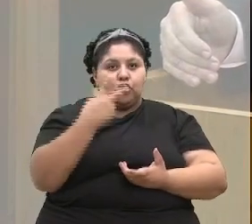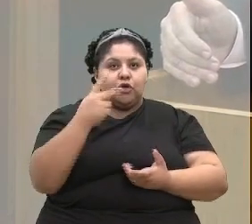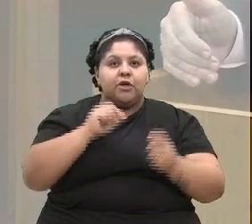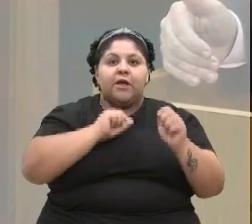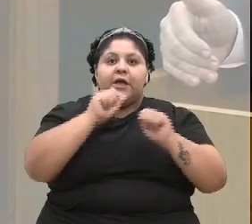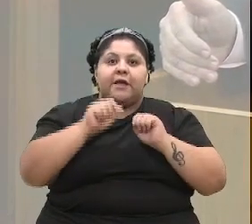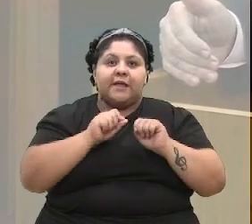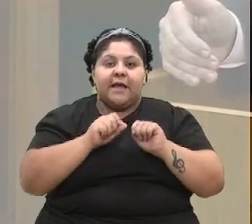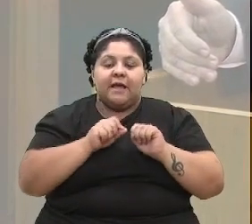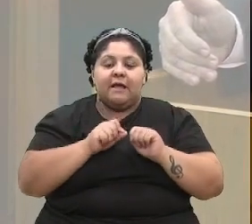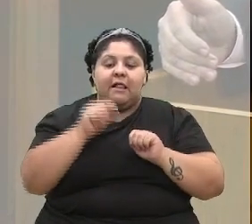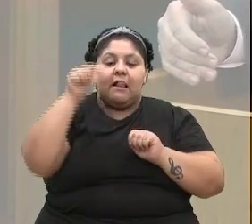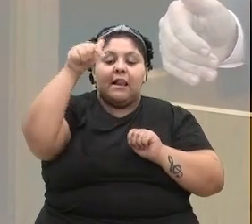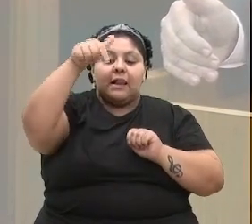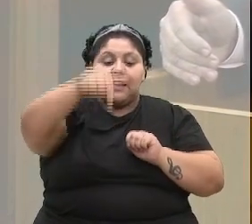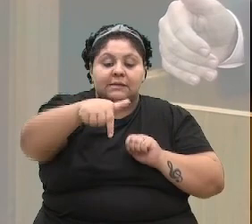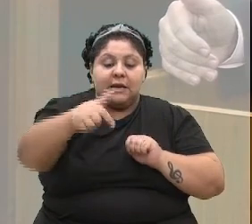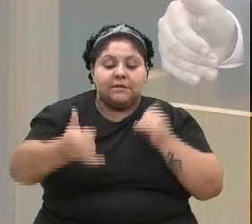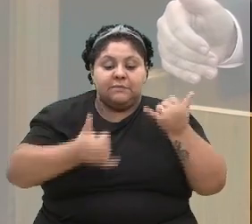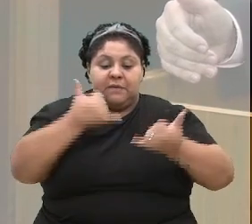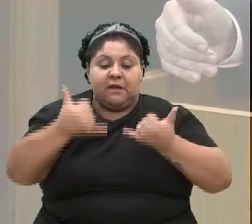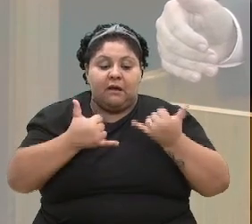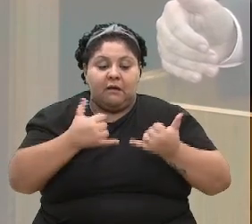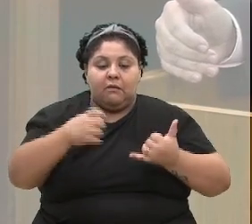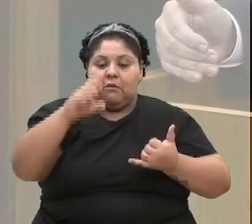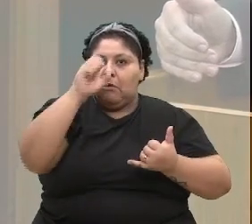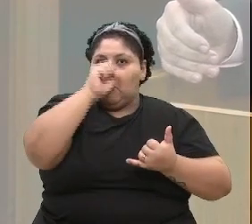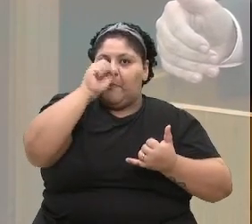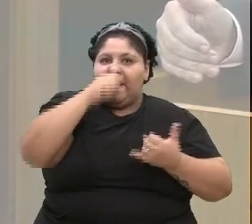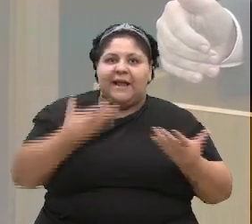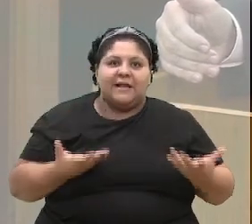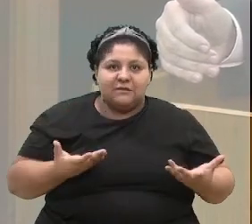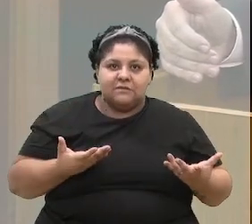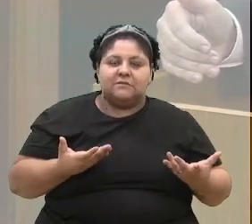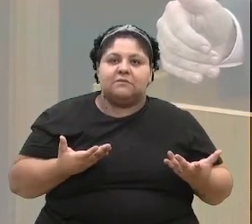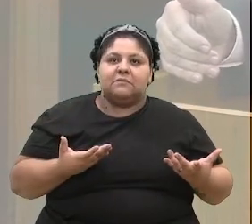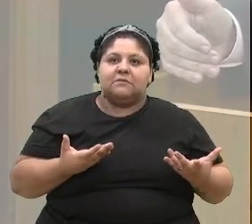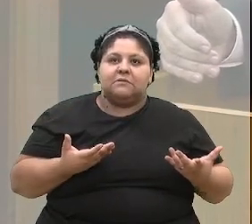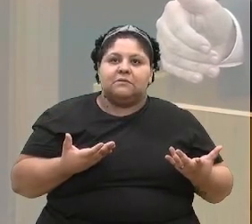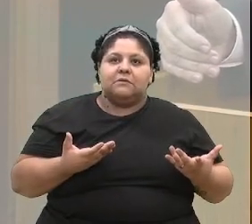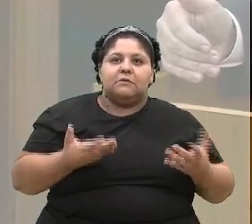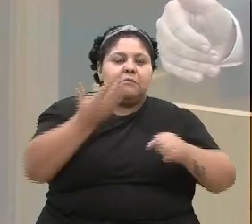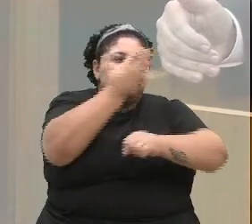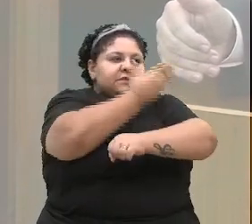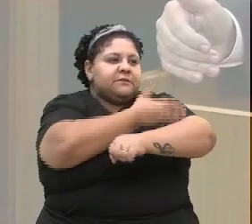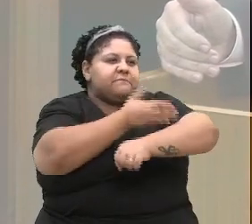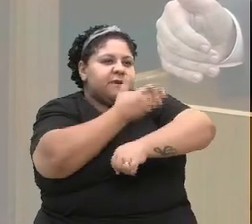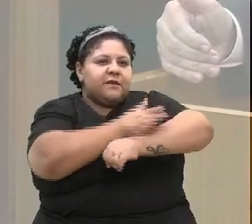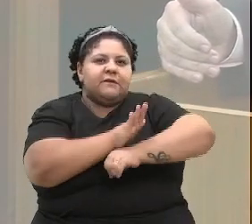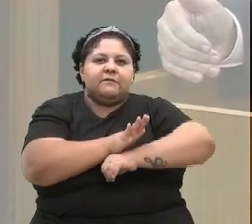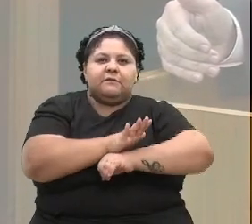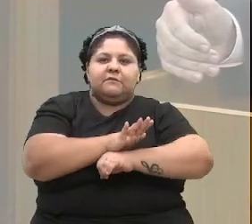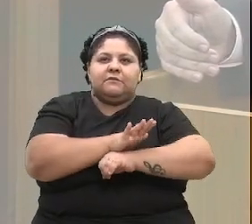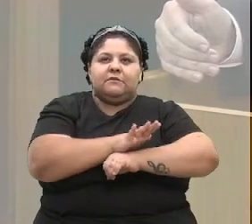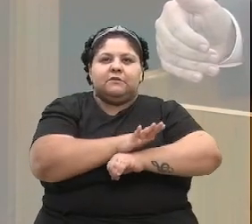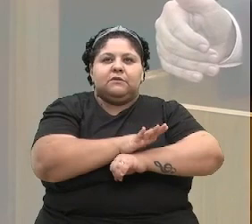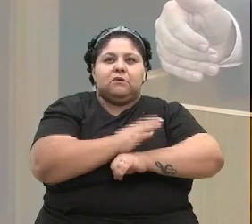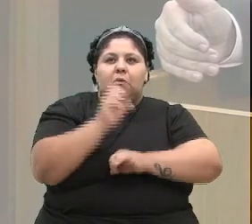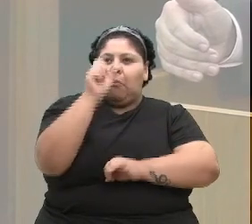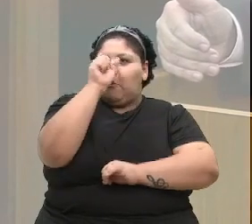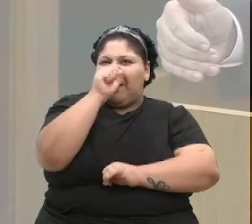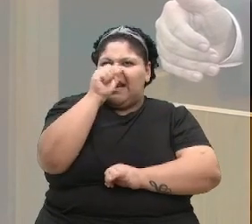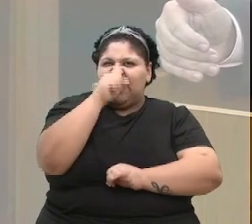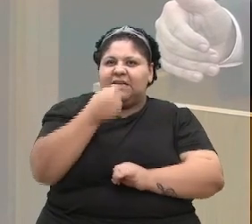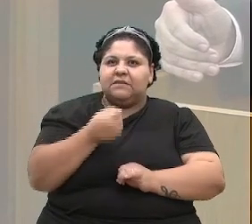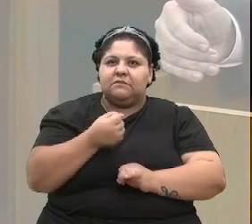no picadeiro se vira nos 30. O quanto treina, o quanto se prepara. Um trapezista, um palhaço,